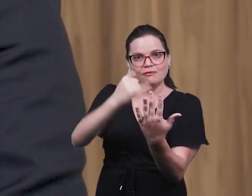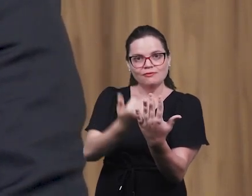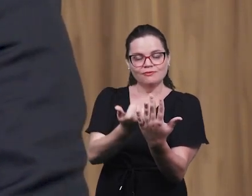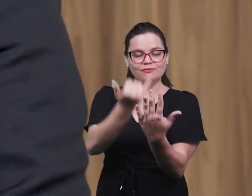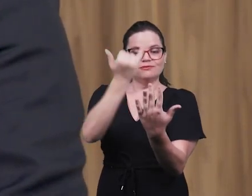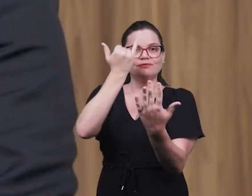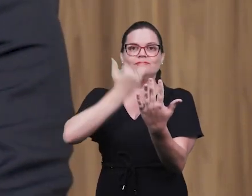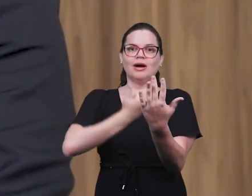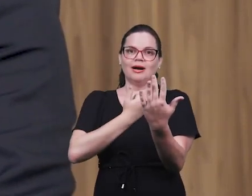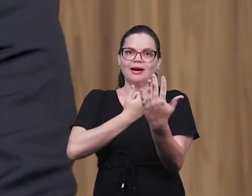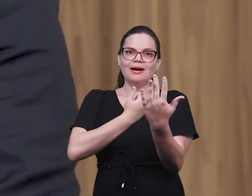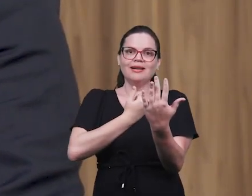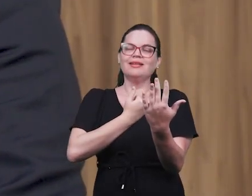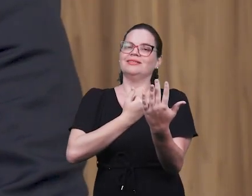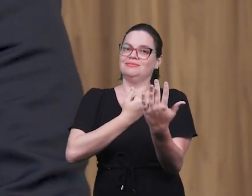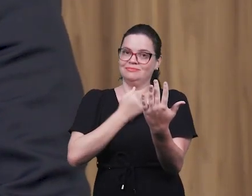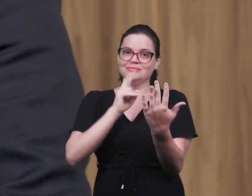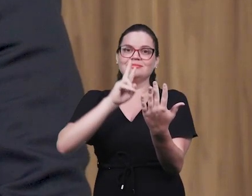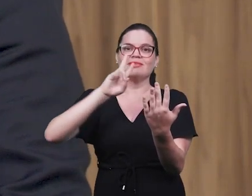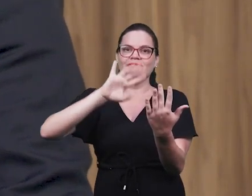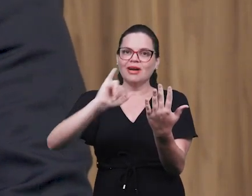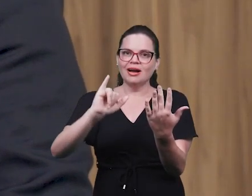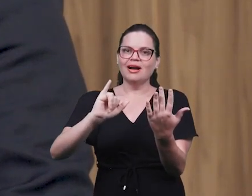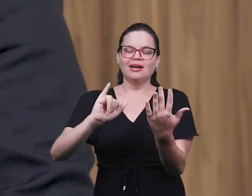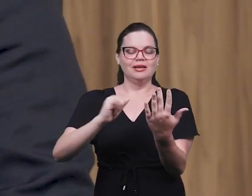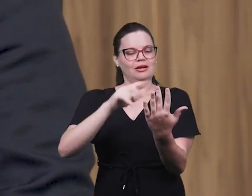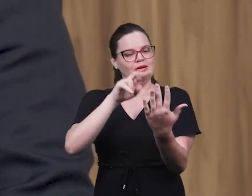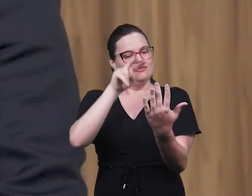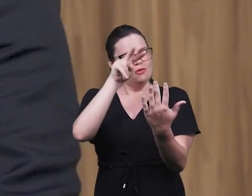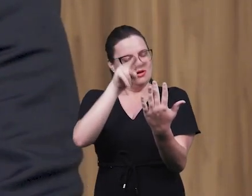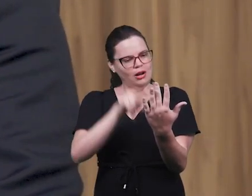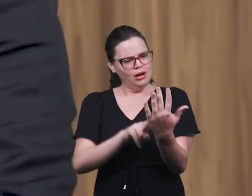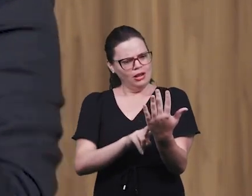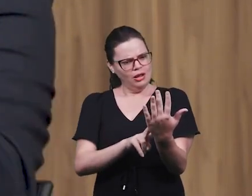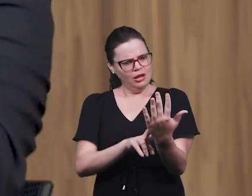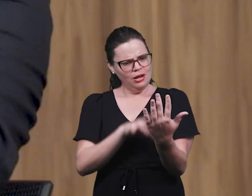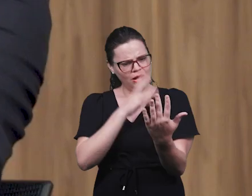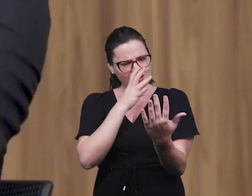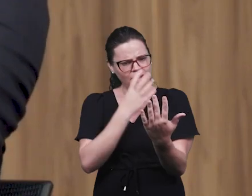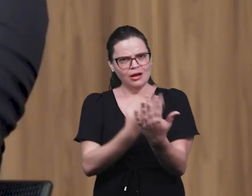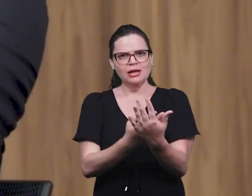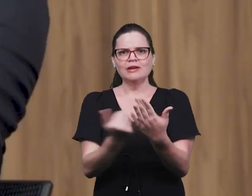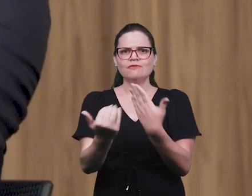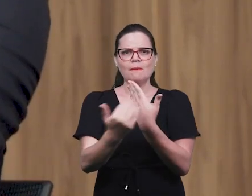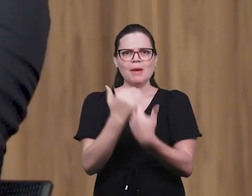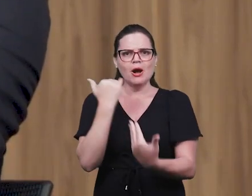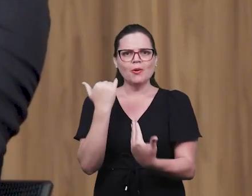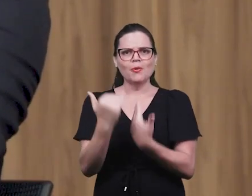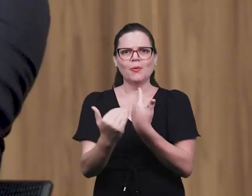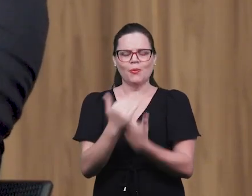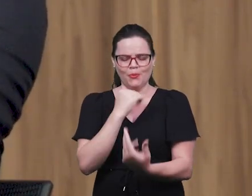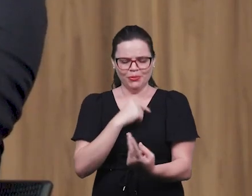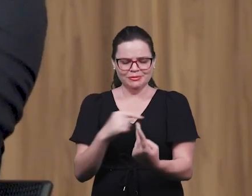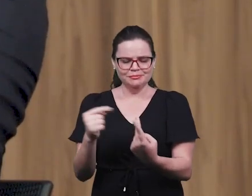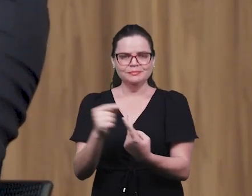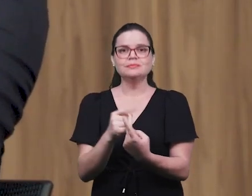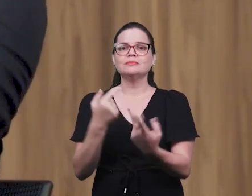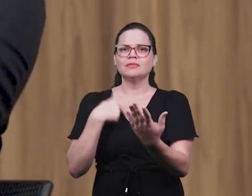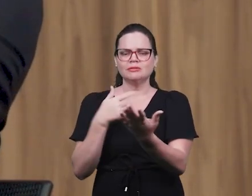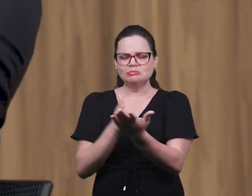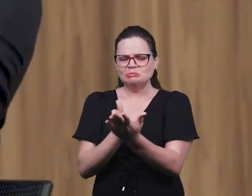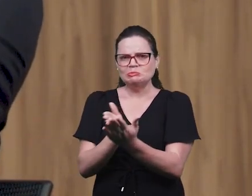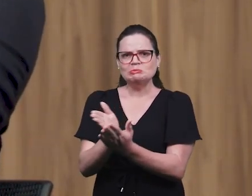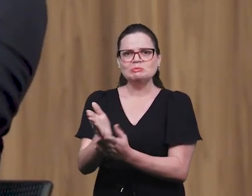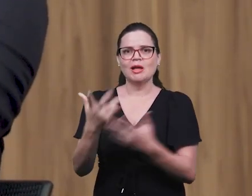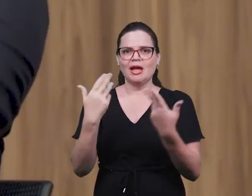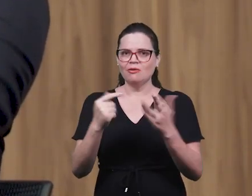palavra que fala com você. É uma palavra que te direciona. É lâmpada para os meus pés é a tua palavra e luz para o meu caminho.